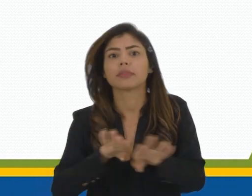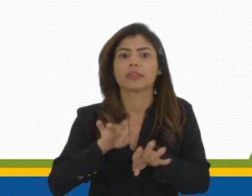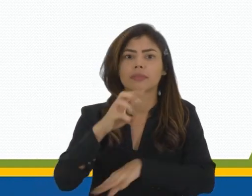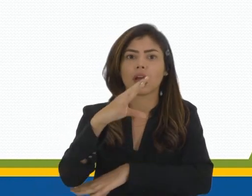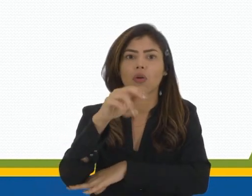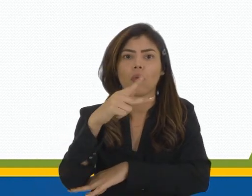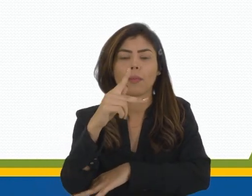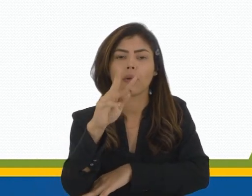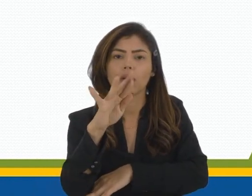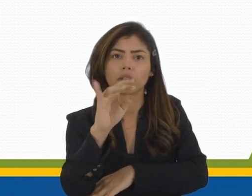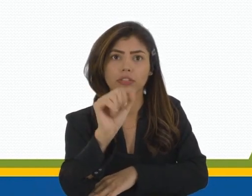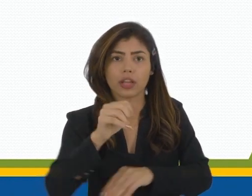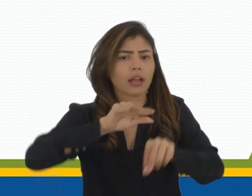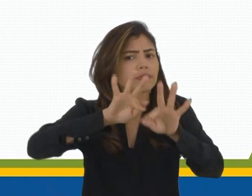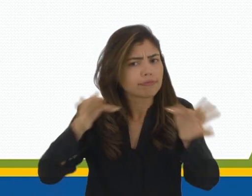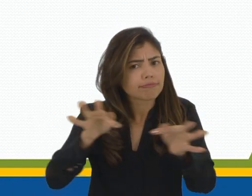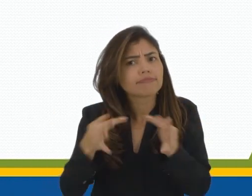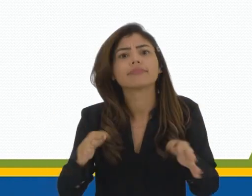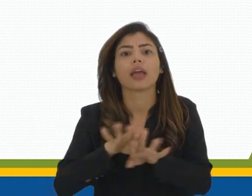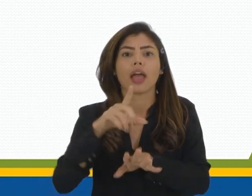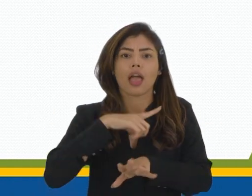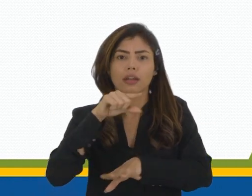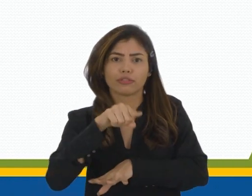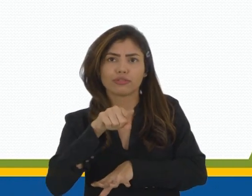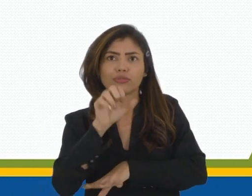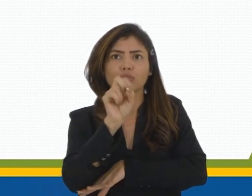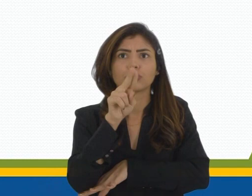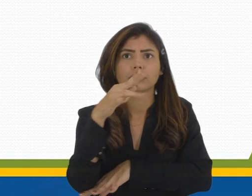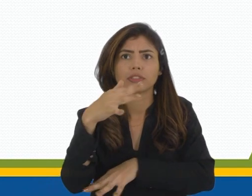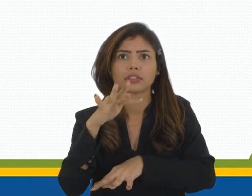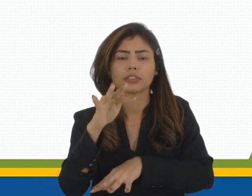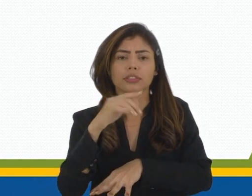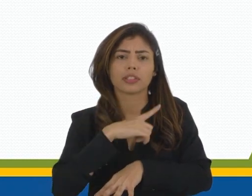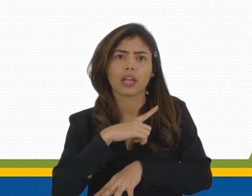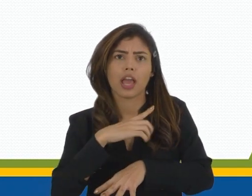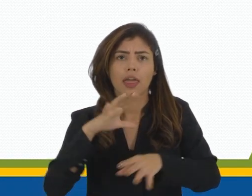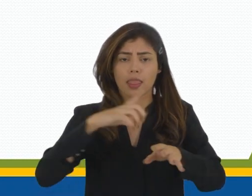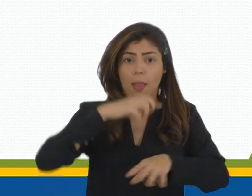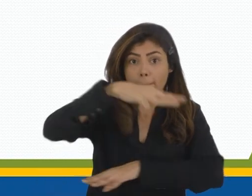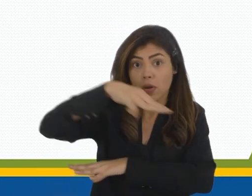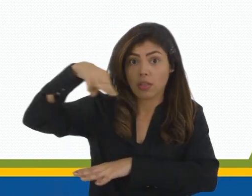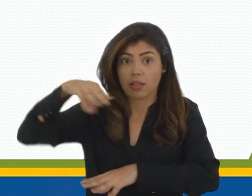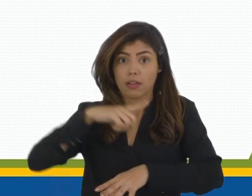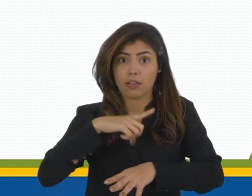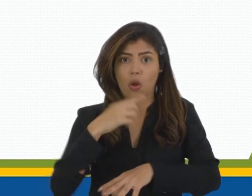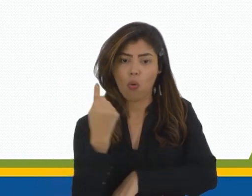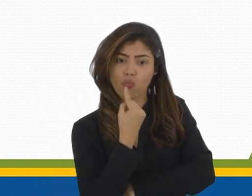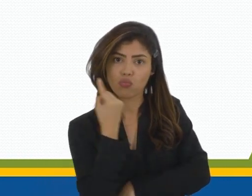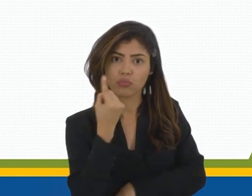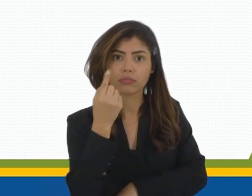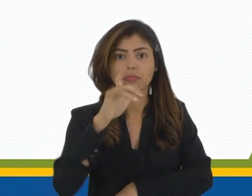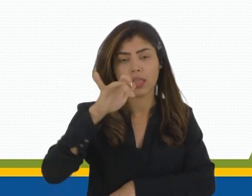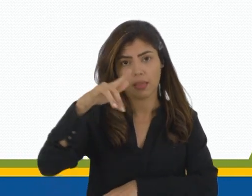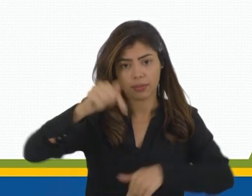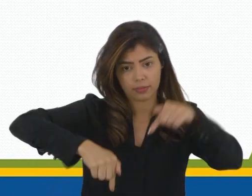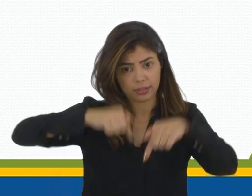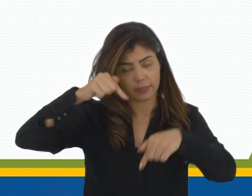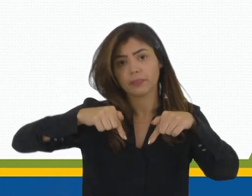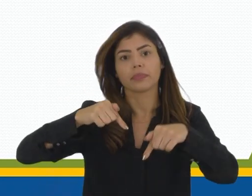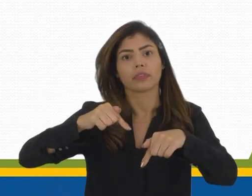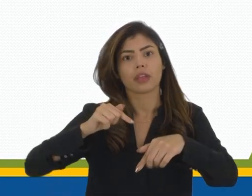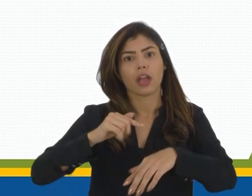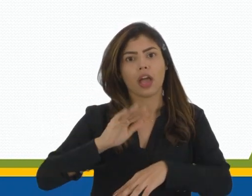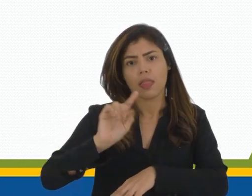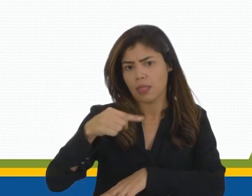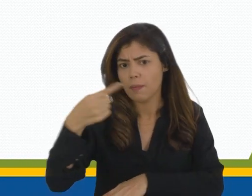compostas. As substâncias simples são aquelas substâncias que são formadas por moléculas de um único elemento químico, enquanto que as